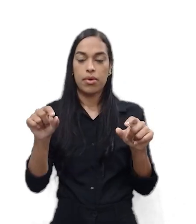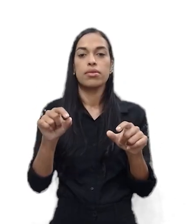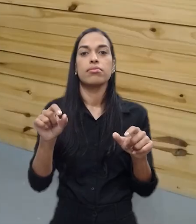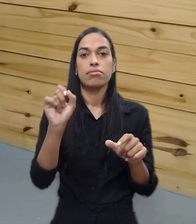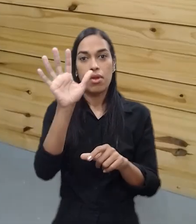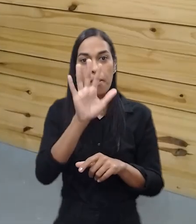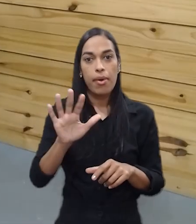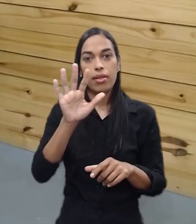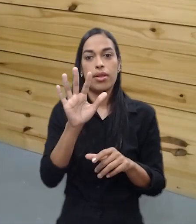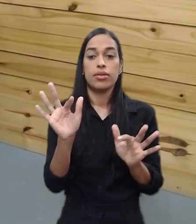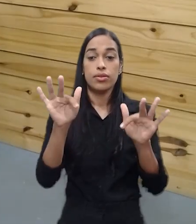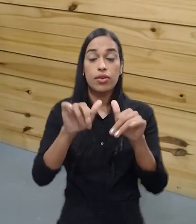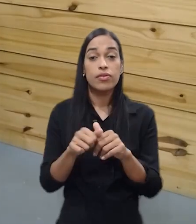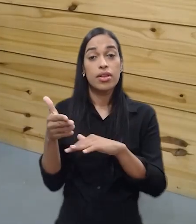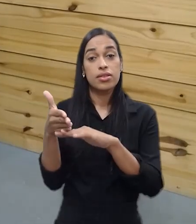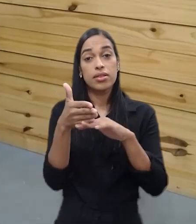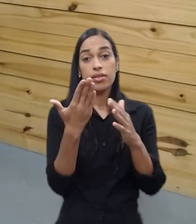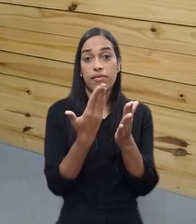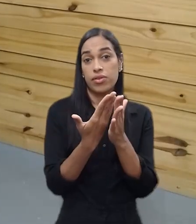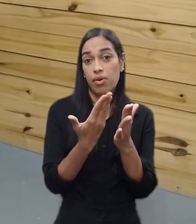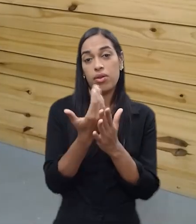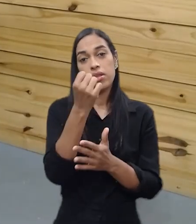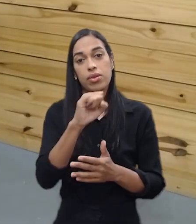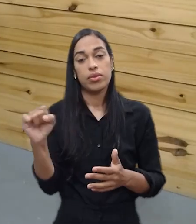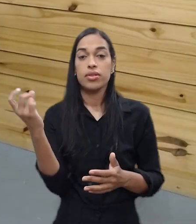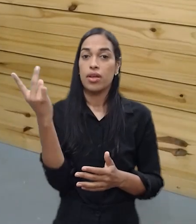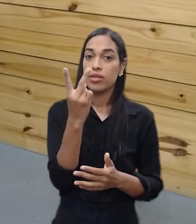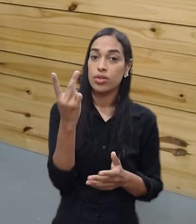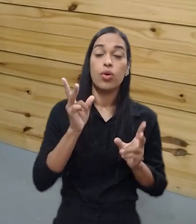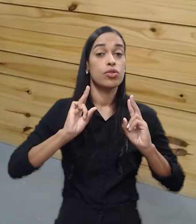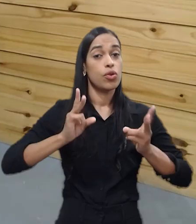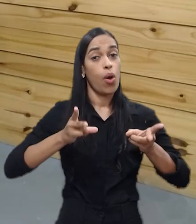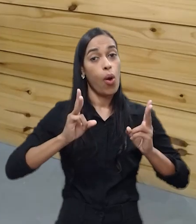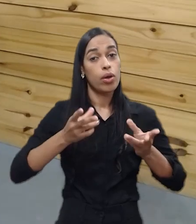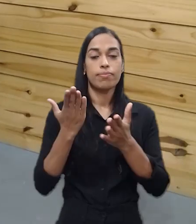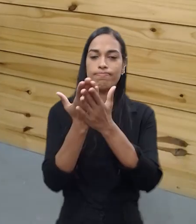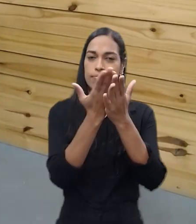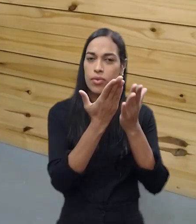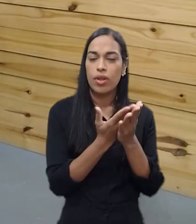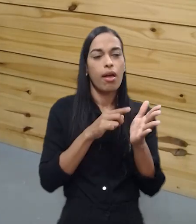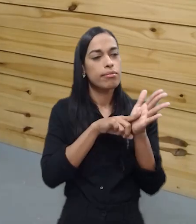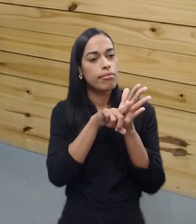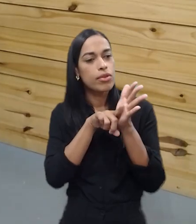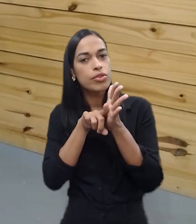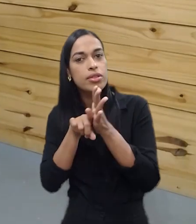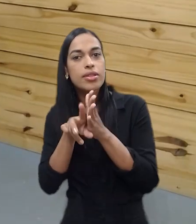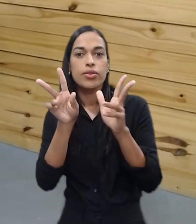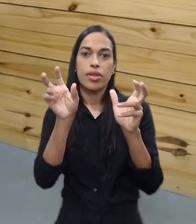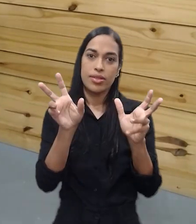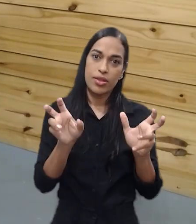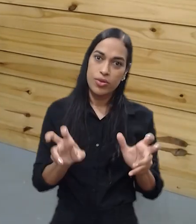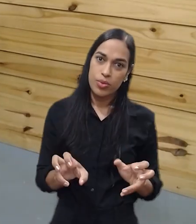tabela. Estamos finalizando a videoaula da unidade 2. Continue estudando e pesquisando sobre